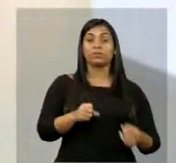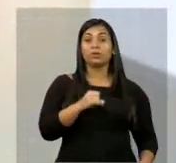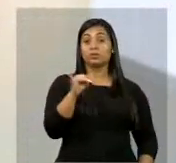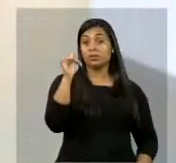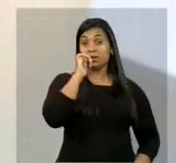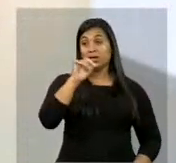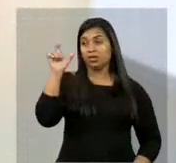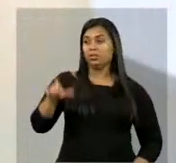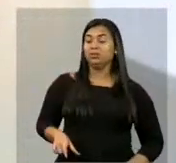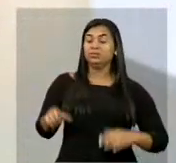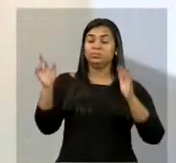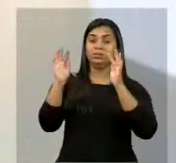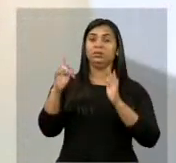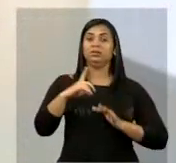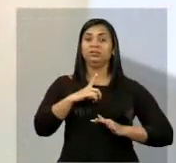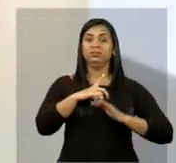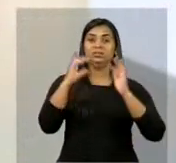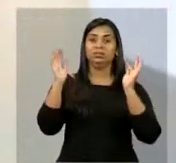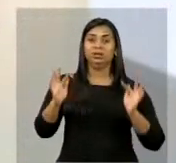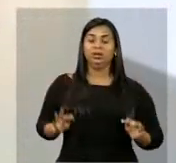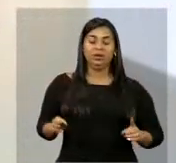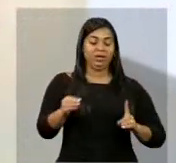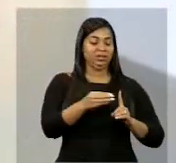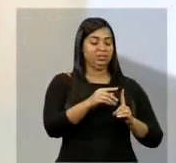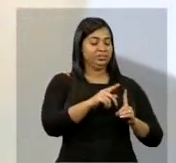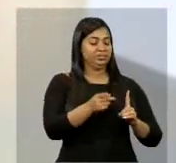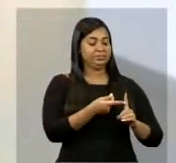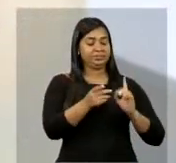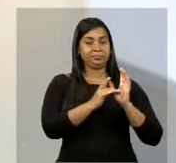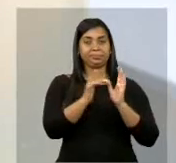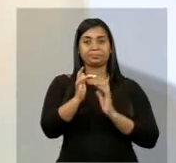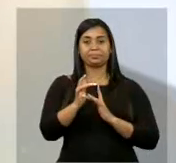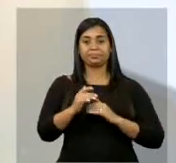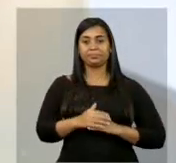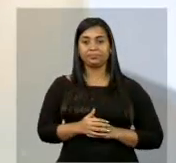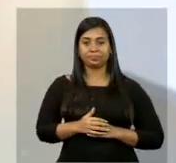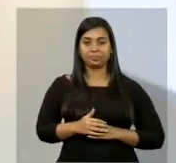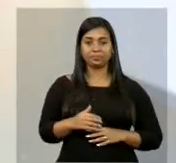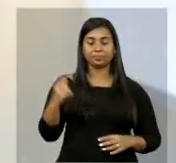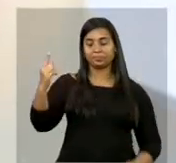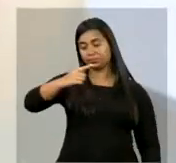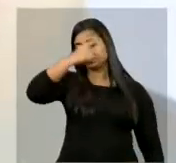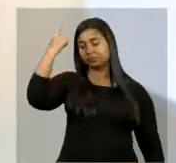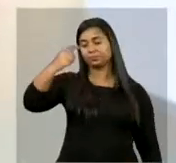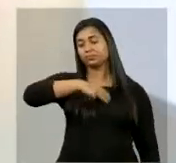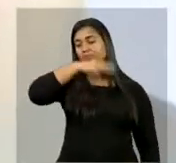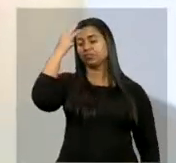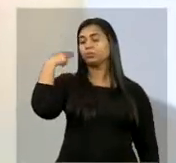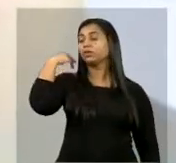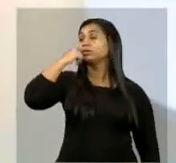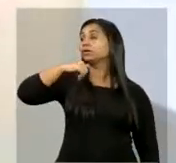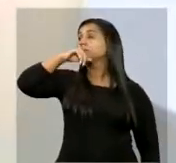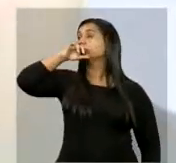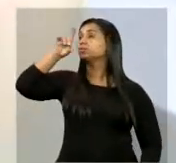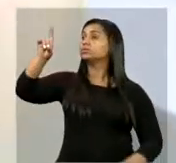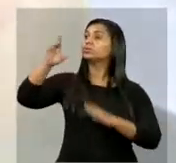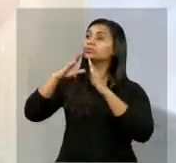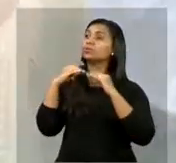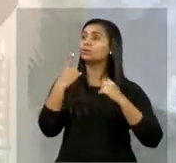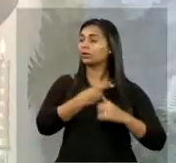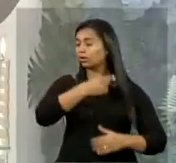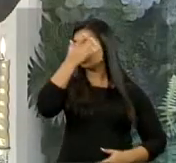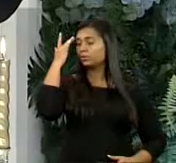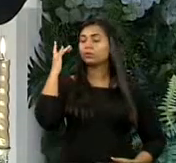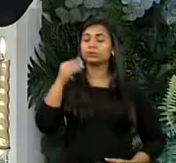Senhor é convosco. Bendita sois vós entre as mulheres, e bendito é o fruto do vosso ventre, Jesus. Santa Maria, Mãe de